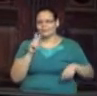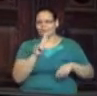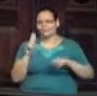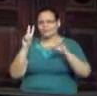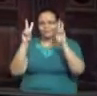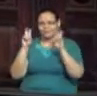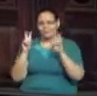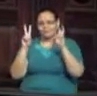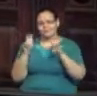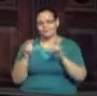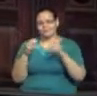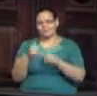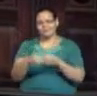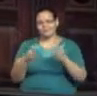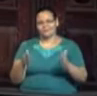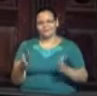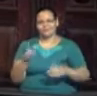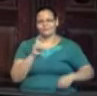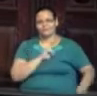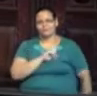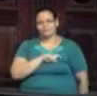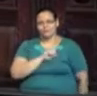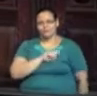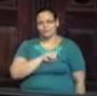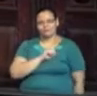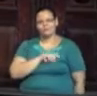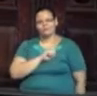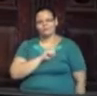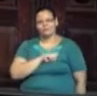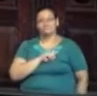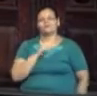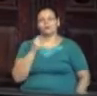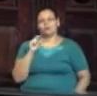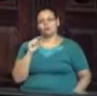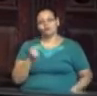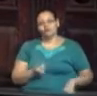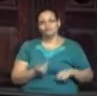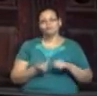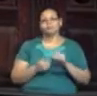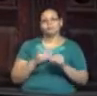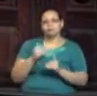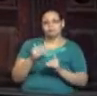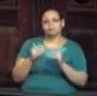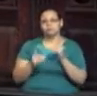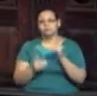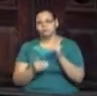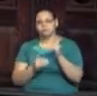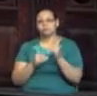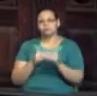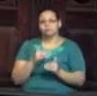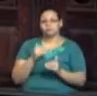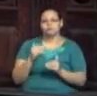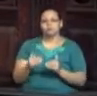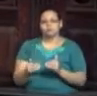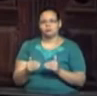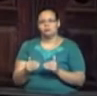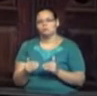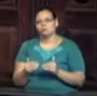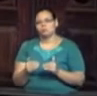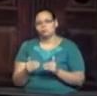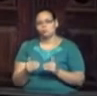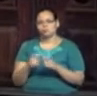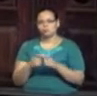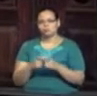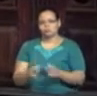intitulado Pacote de Maldades, que aos poucos foi sendo defenestrado